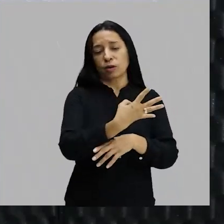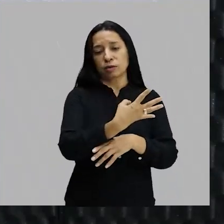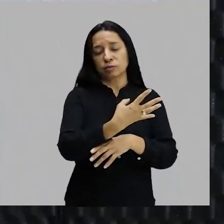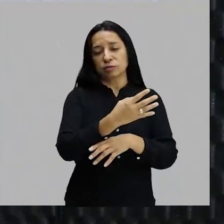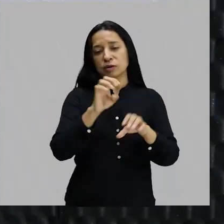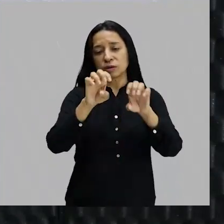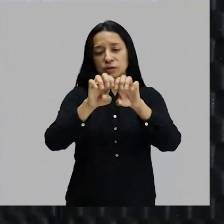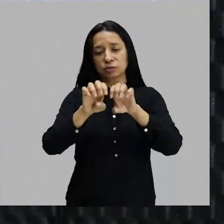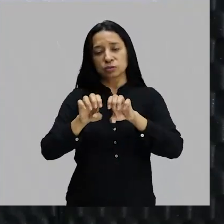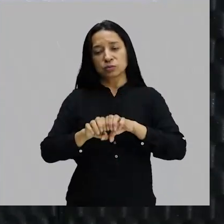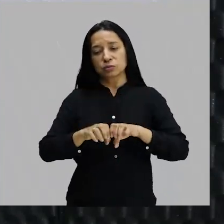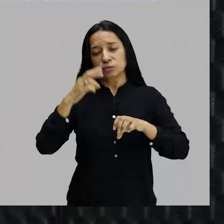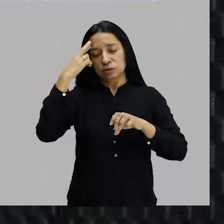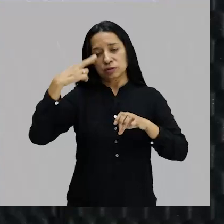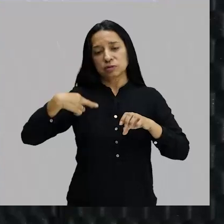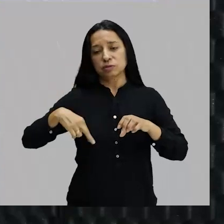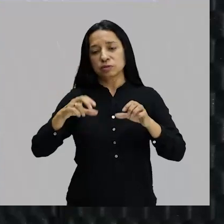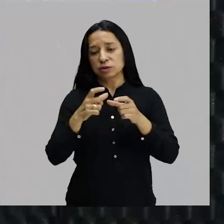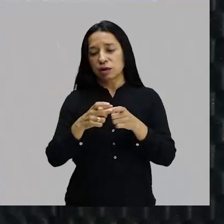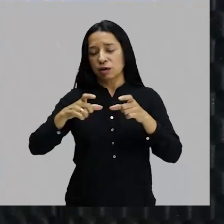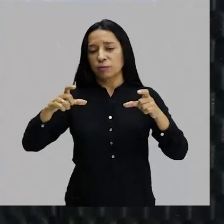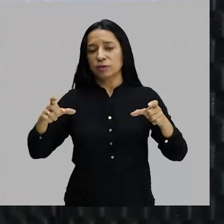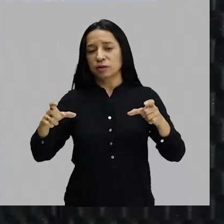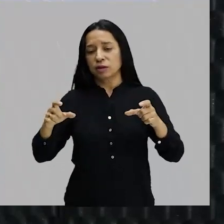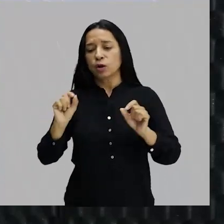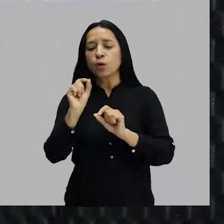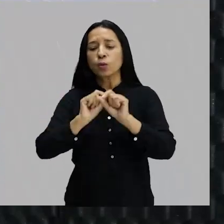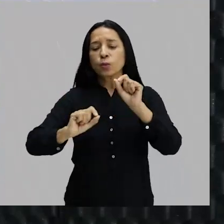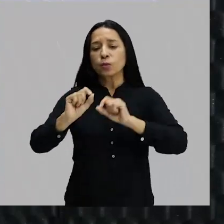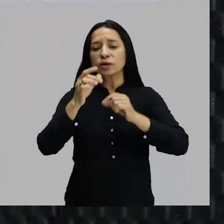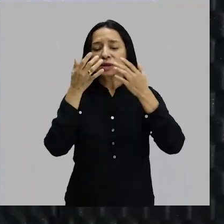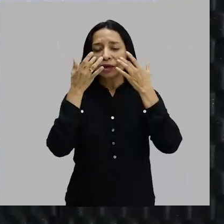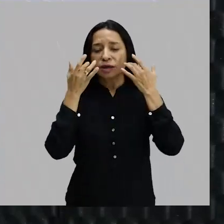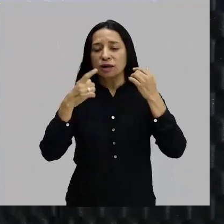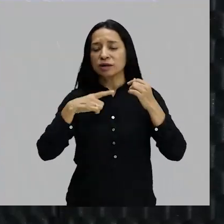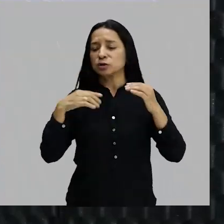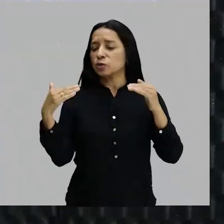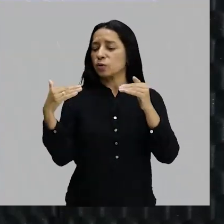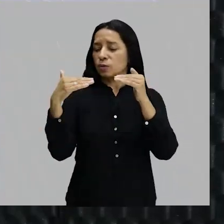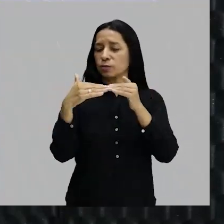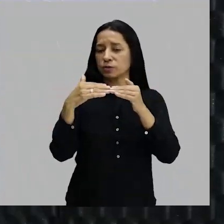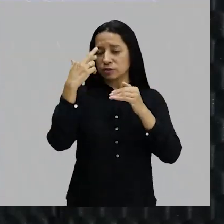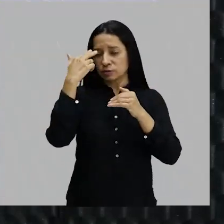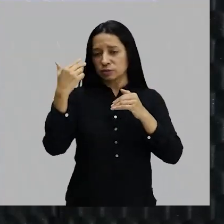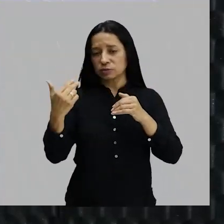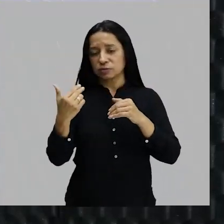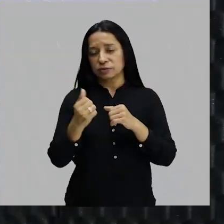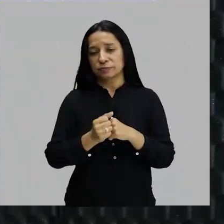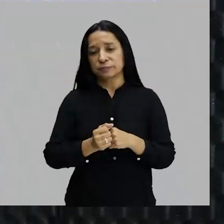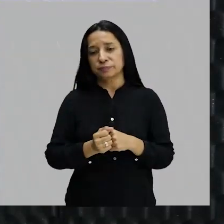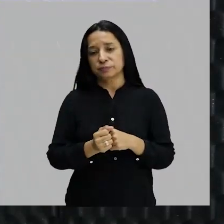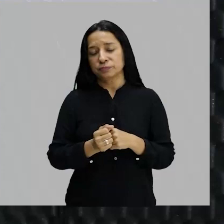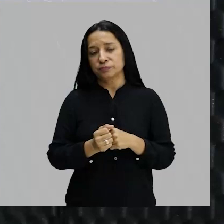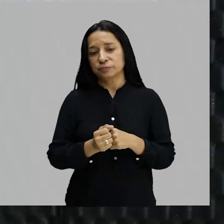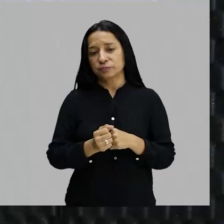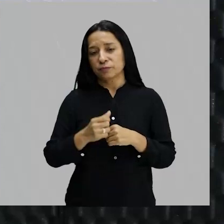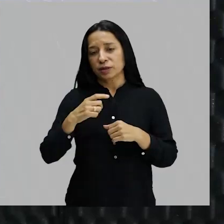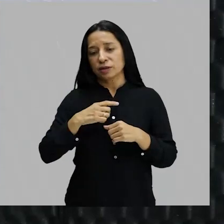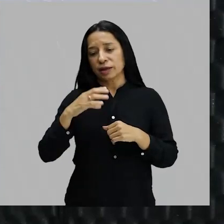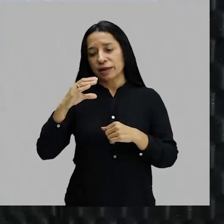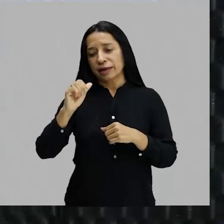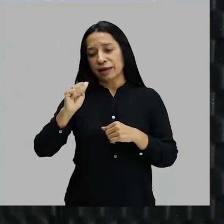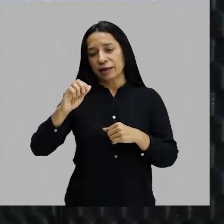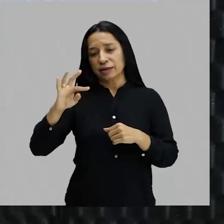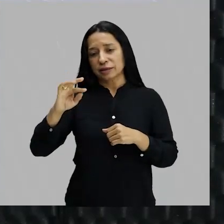ia sendo aumentada. O que a arte tem a ver com essa história que todos nós já conhecemos? Bom, aqui eu coloquei